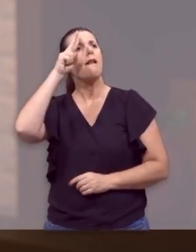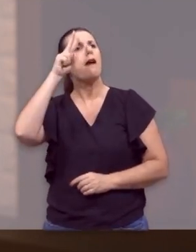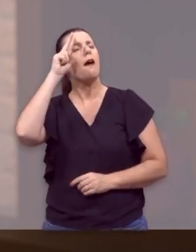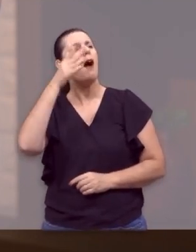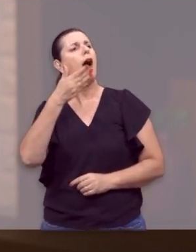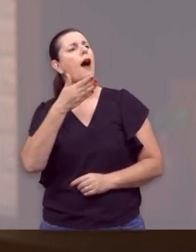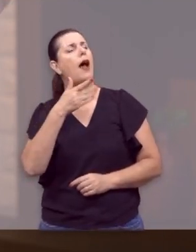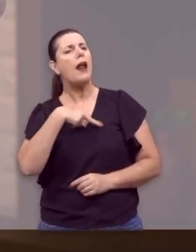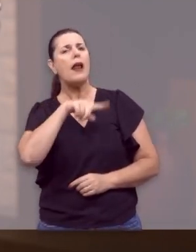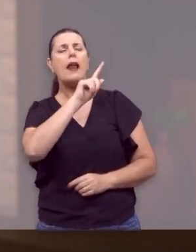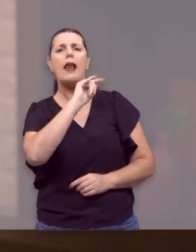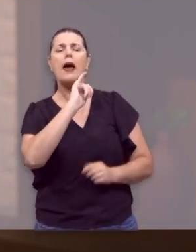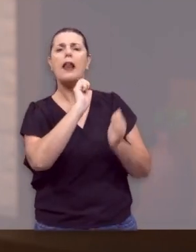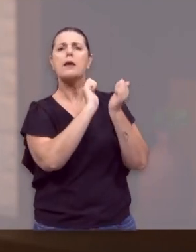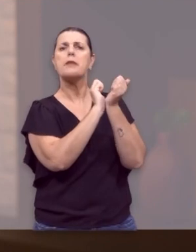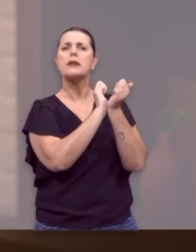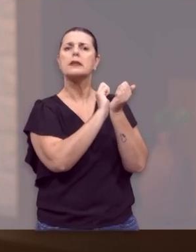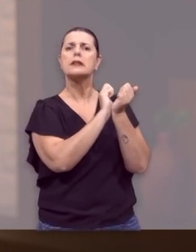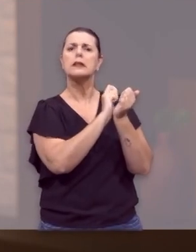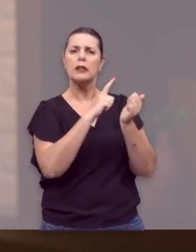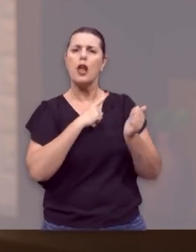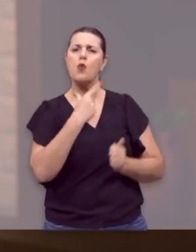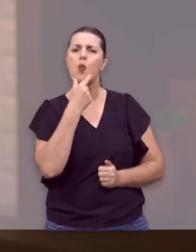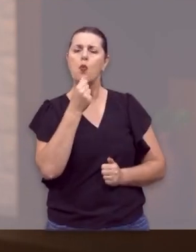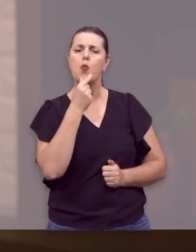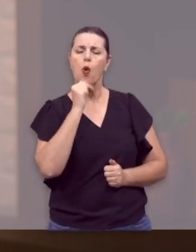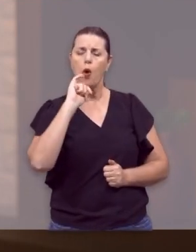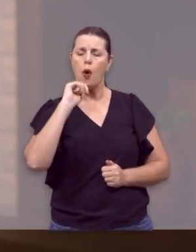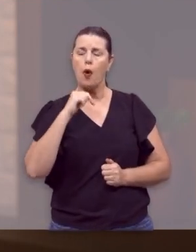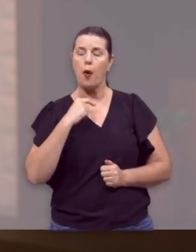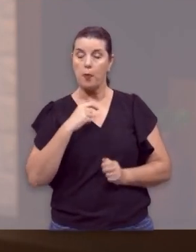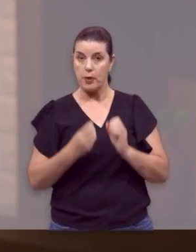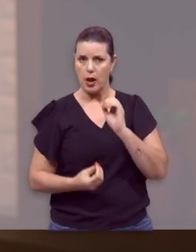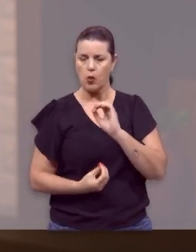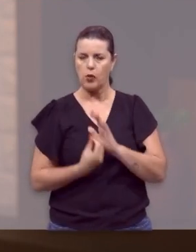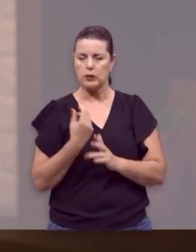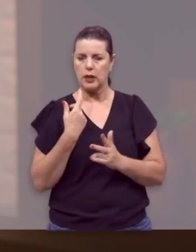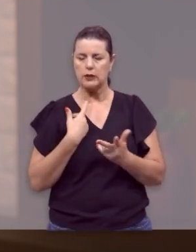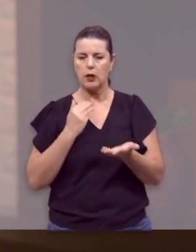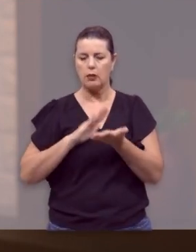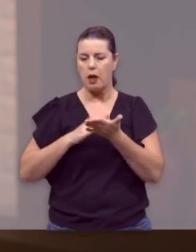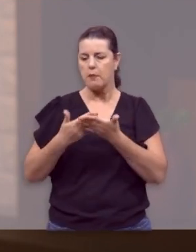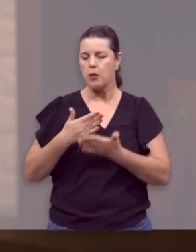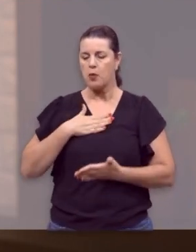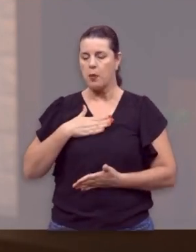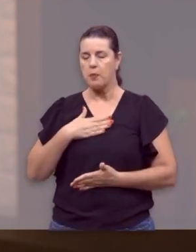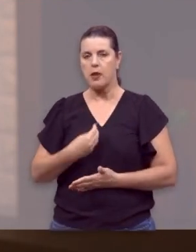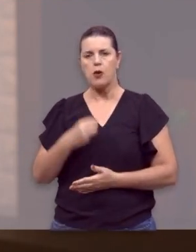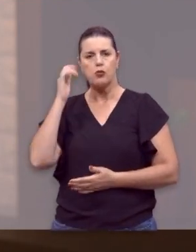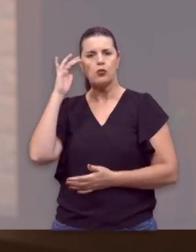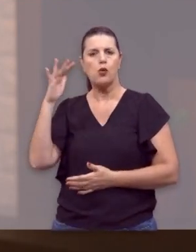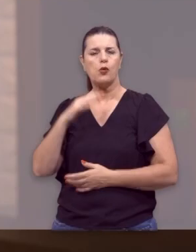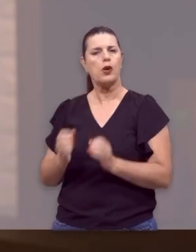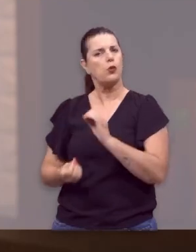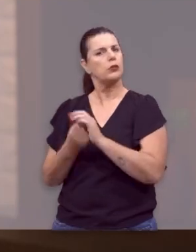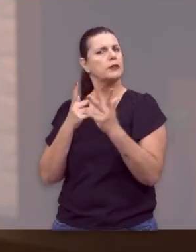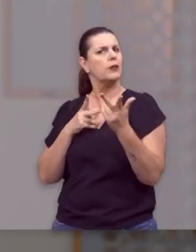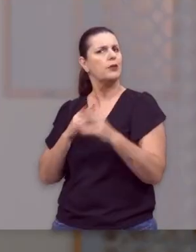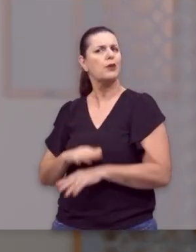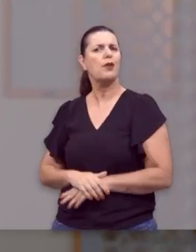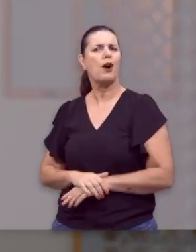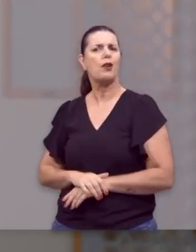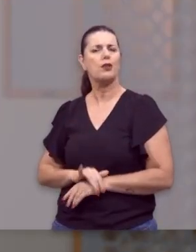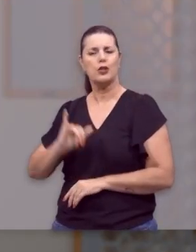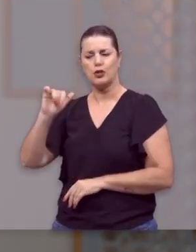Tem um rapaz na prisão, ele é judeu. Ele interpretou o meu sonho e aconteceu direitinho como ele falou. Aí o Faraó diz, manda trazer esse rapaz. E